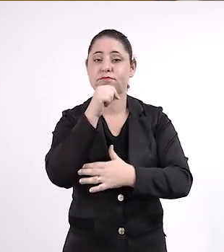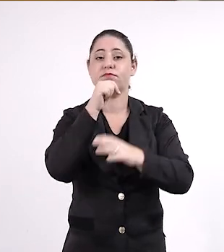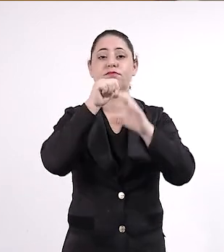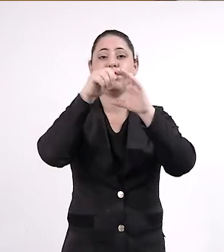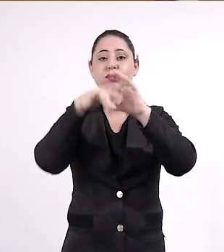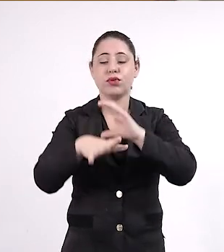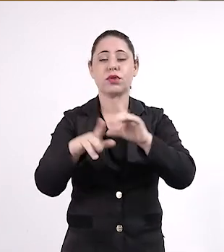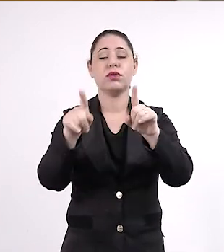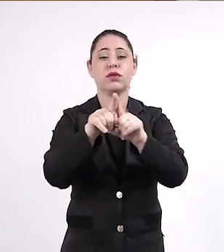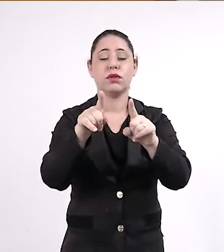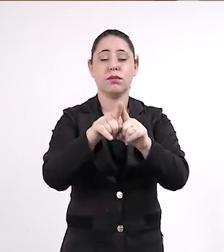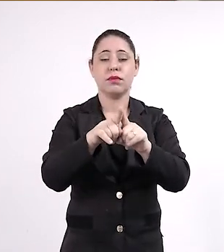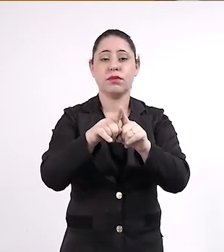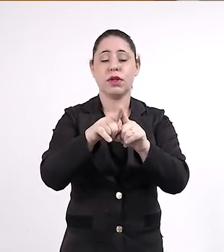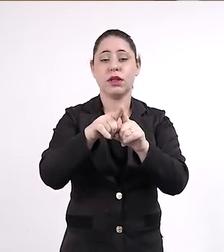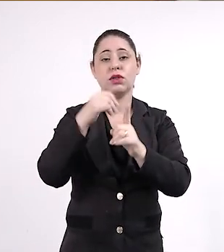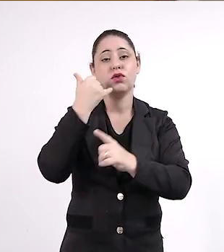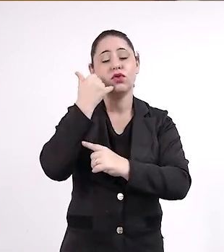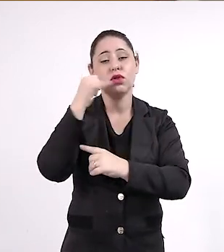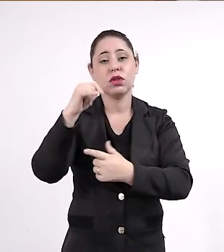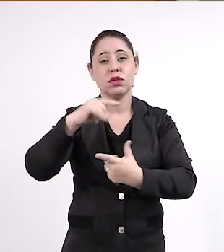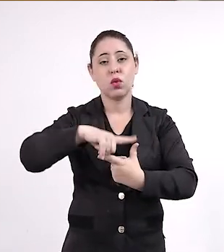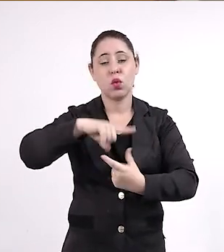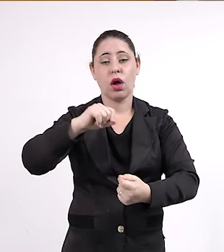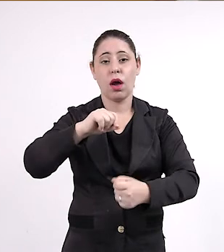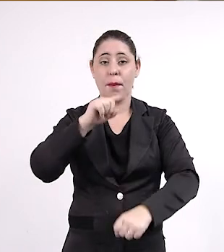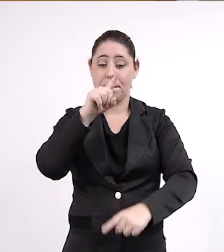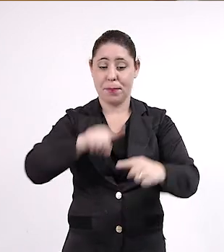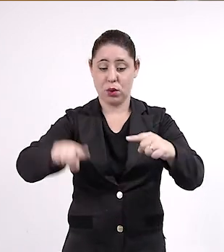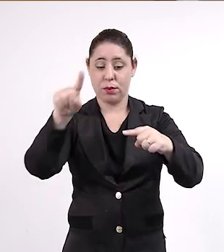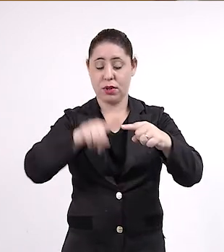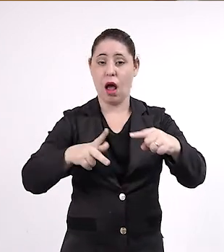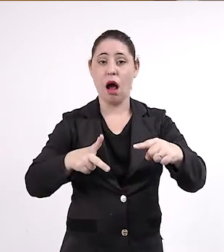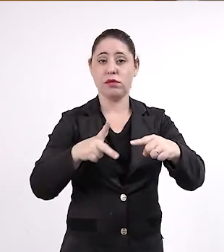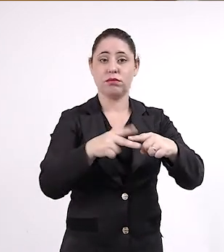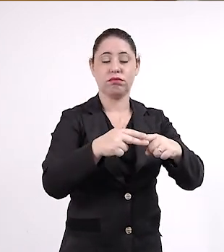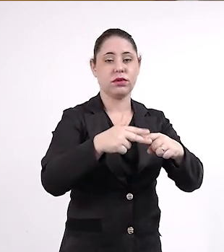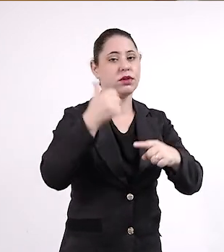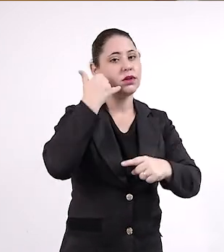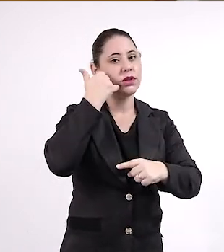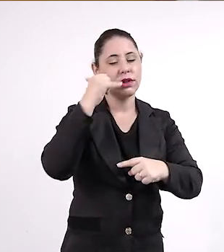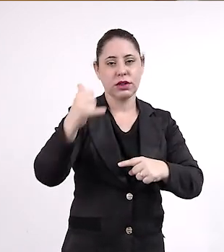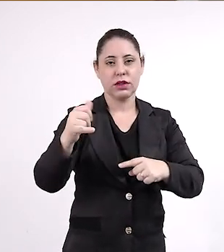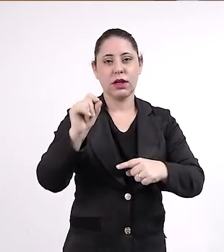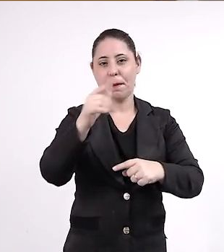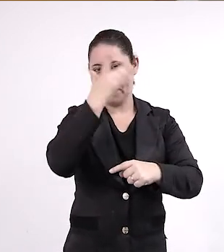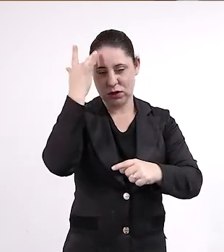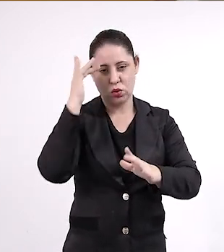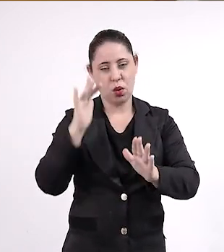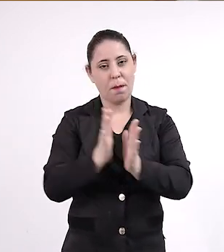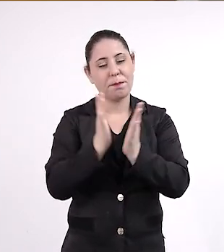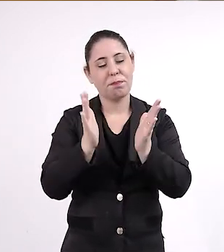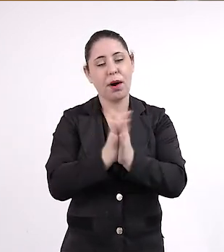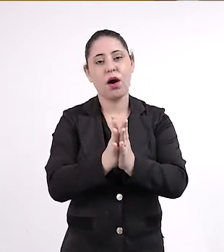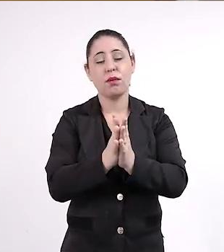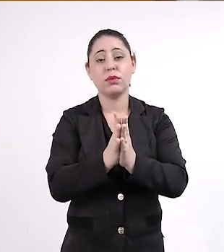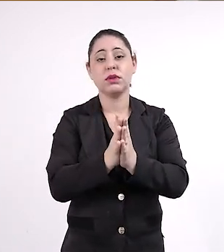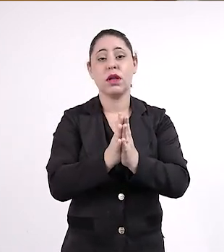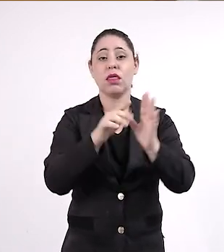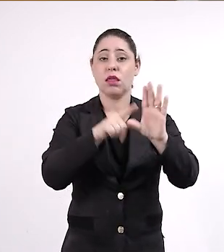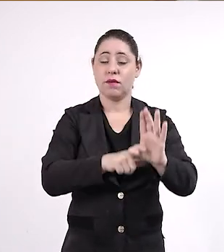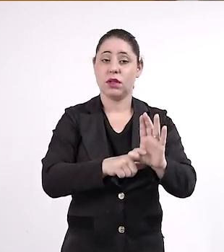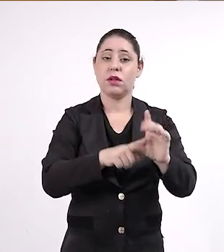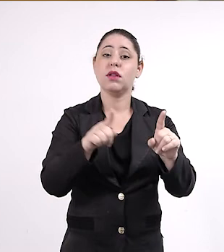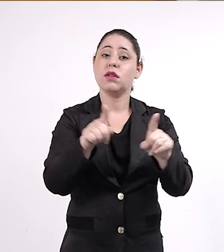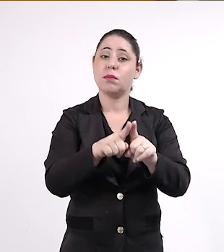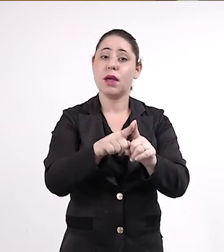houvesse aí fosse proibido o corte, por exemplo, no fornecimento para aquele que estivesse inadimplente, e tentando